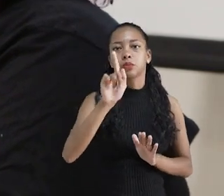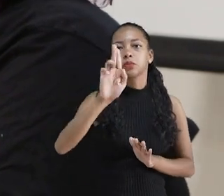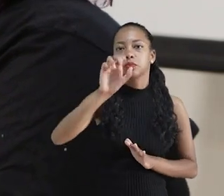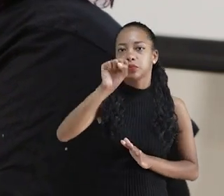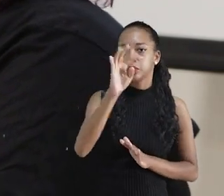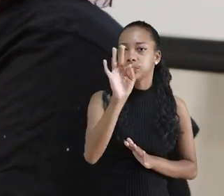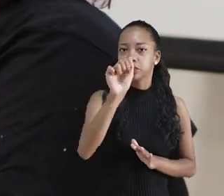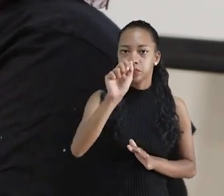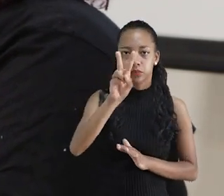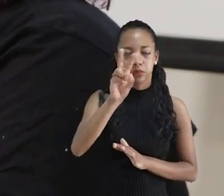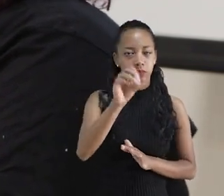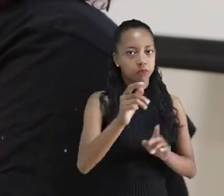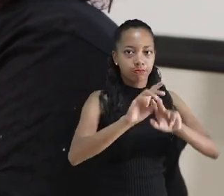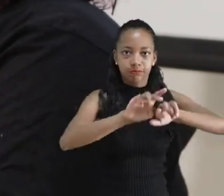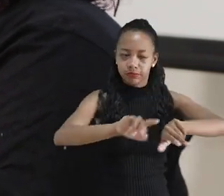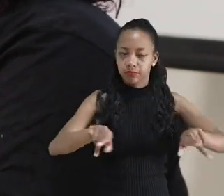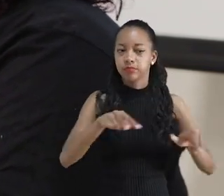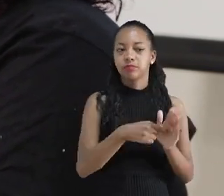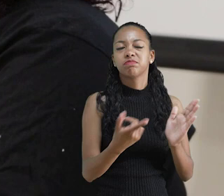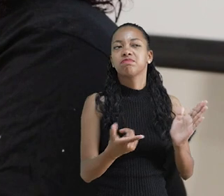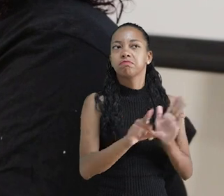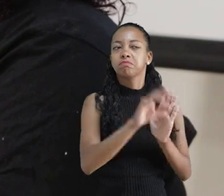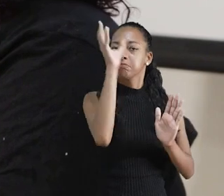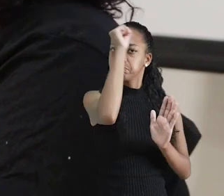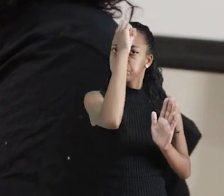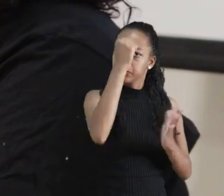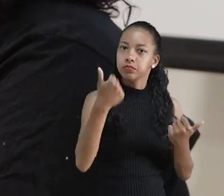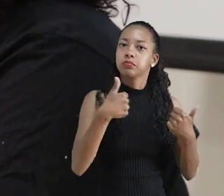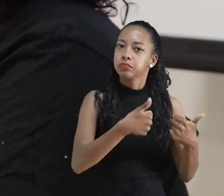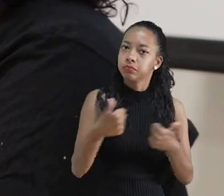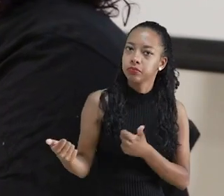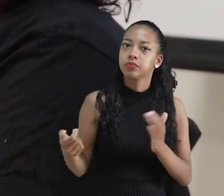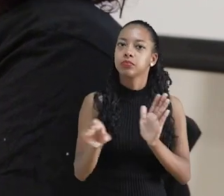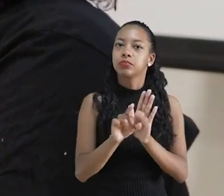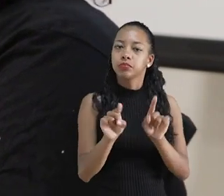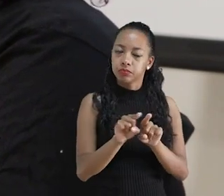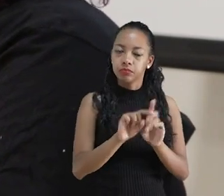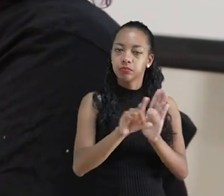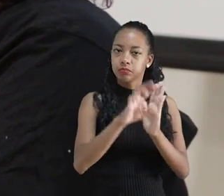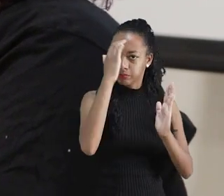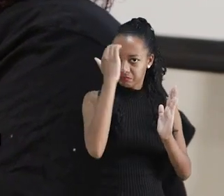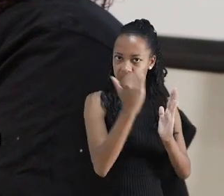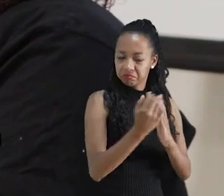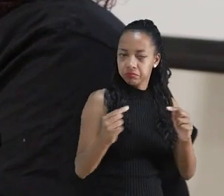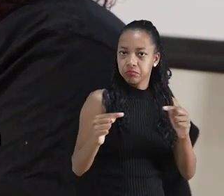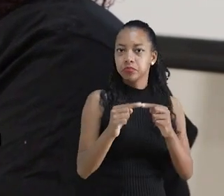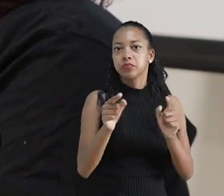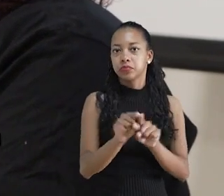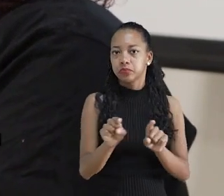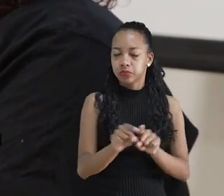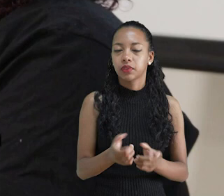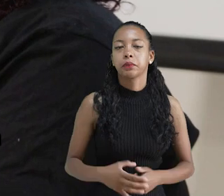Eh e compondo várias frentes eh de conselhos participativos lá na cidade de Guarulhos e também o